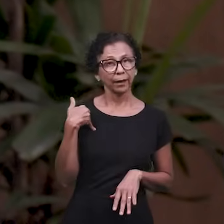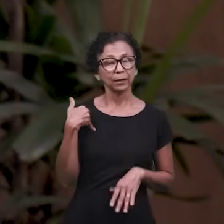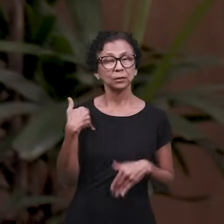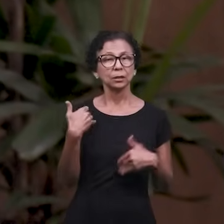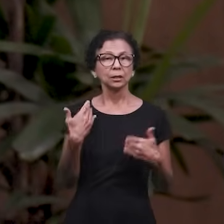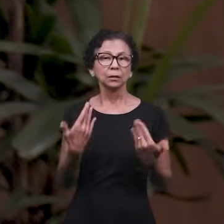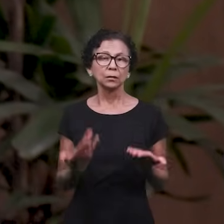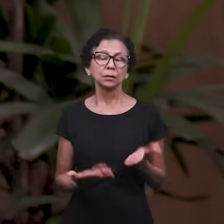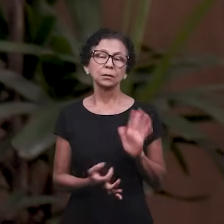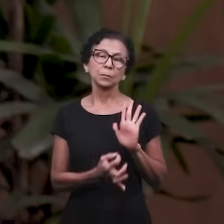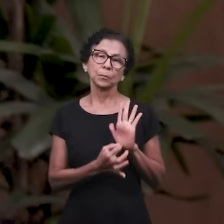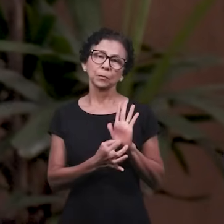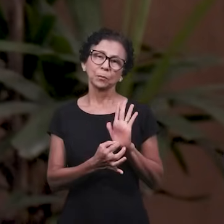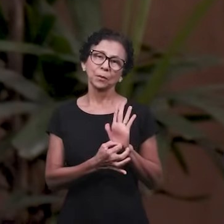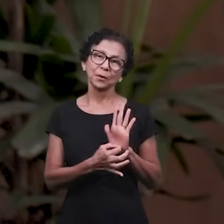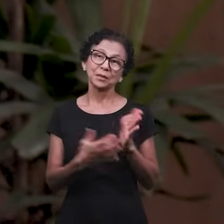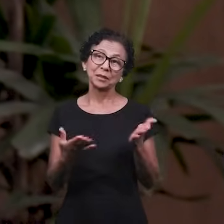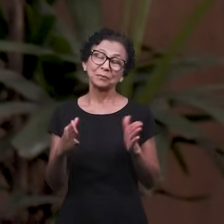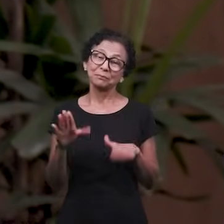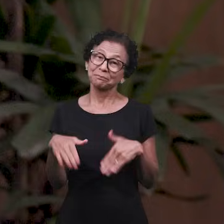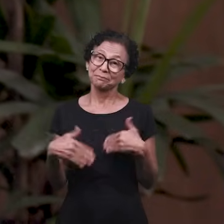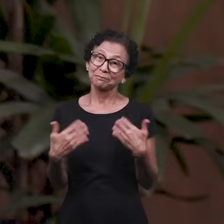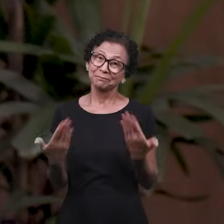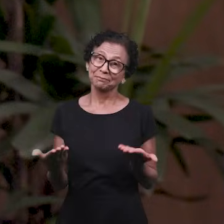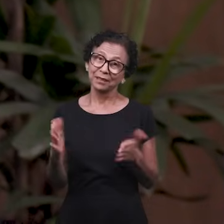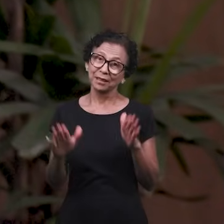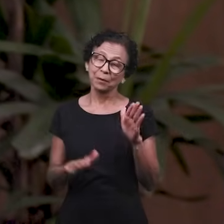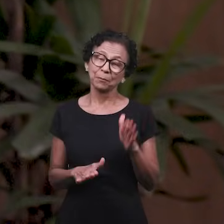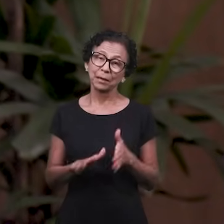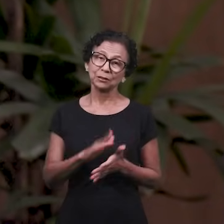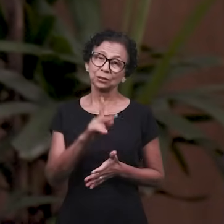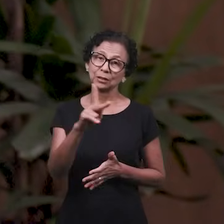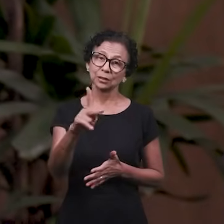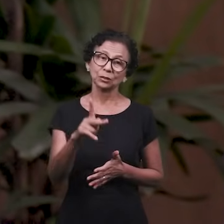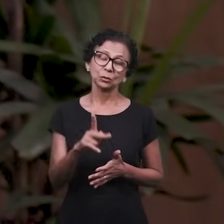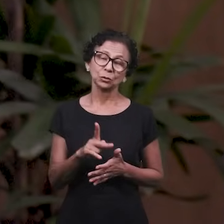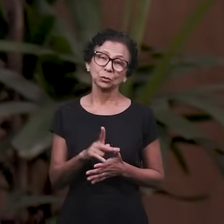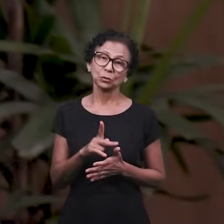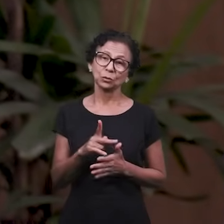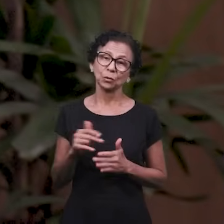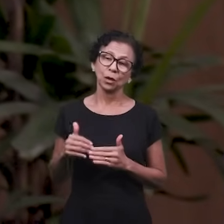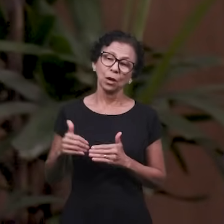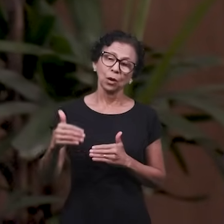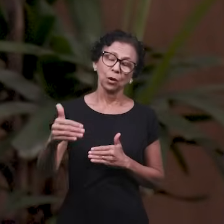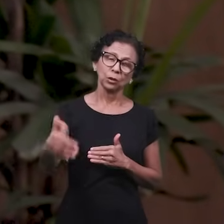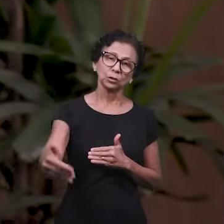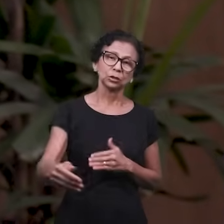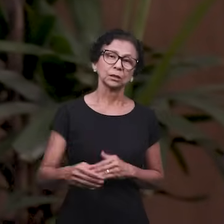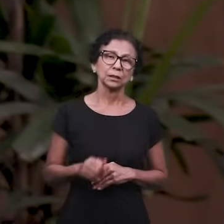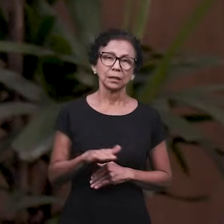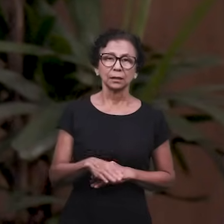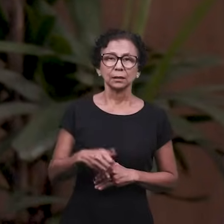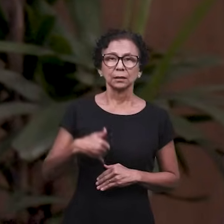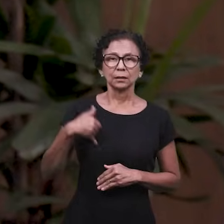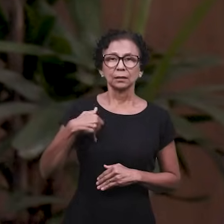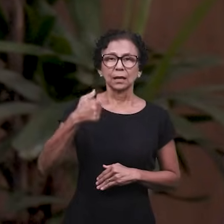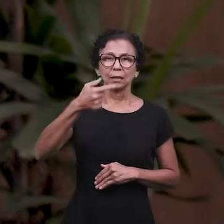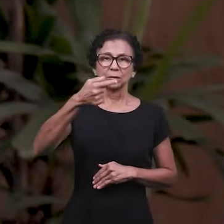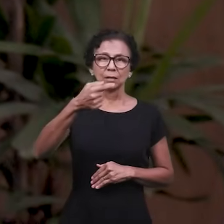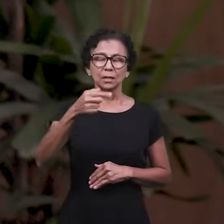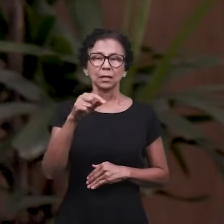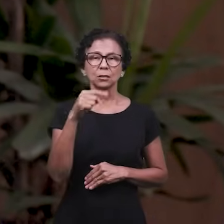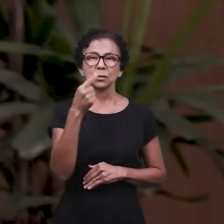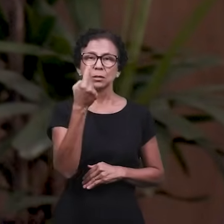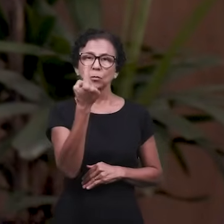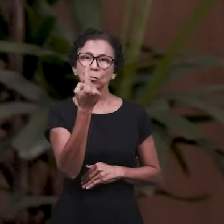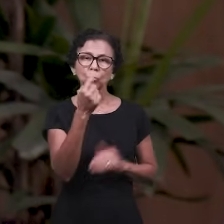essa proposta também vai depender da realidade da sua casa. Por exemplo, conhecendo crianças de 7 anos que leem um versículo